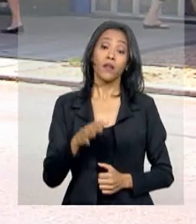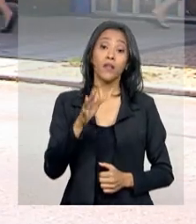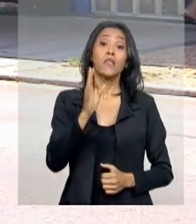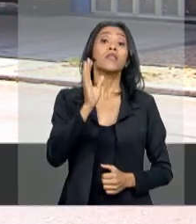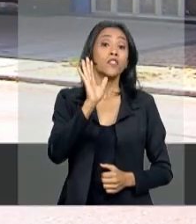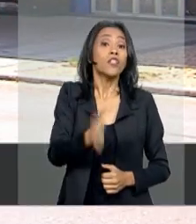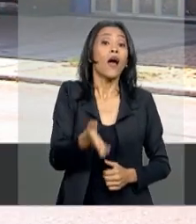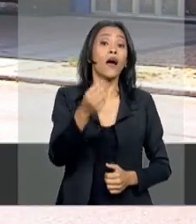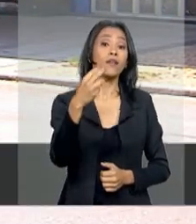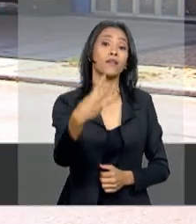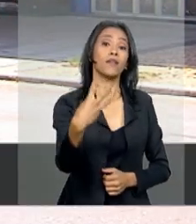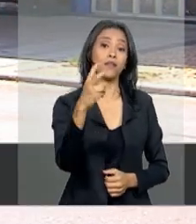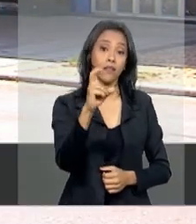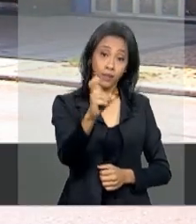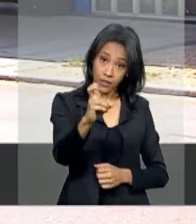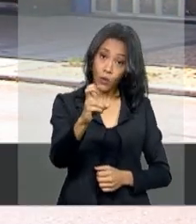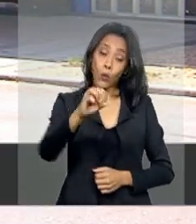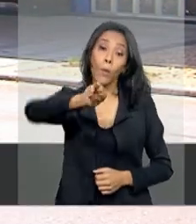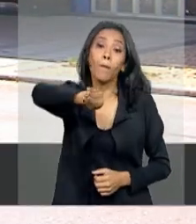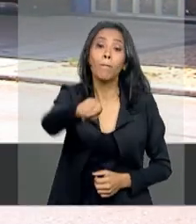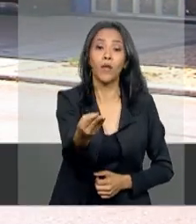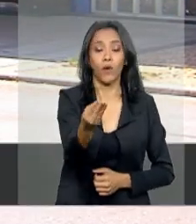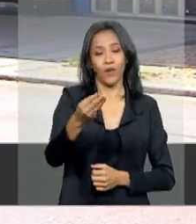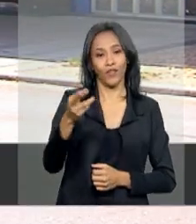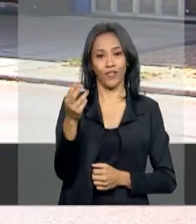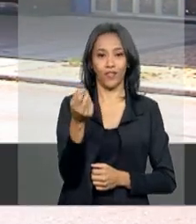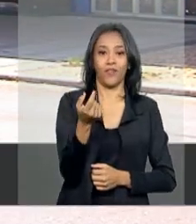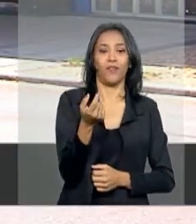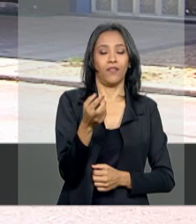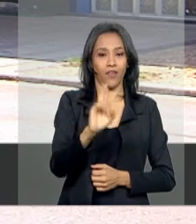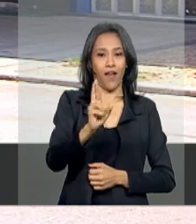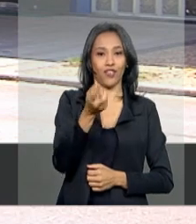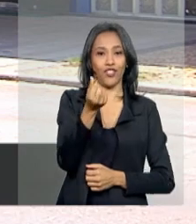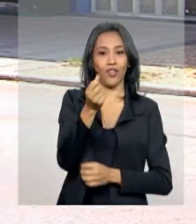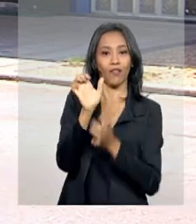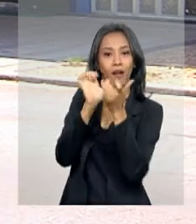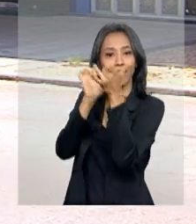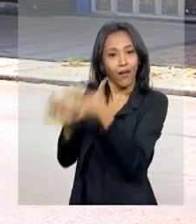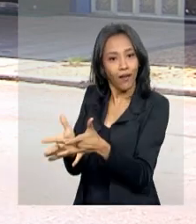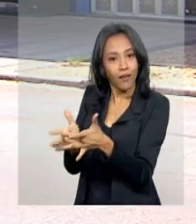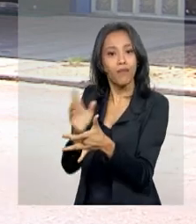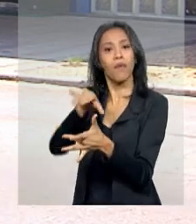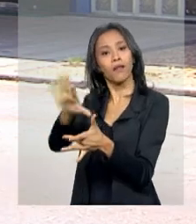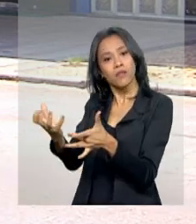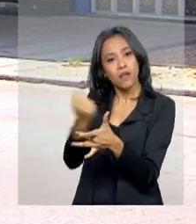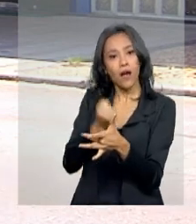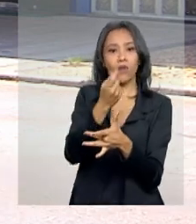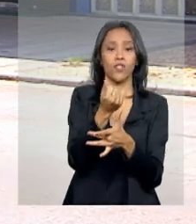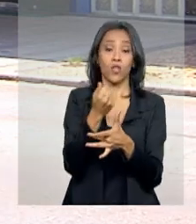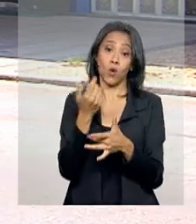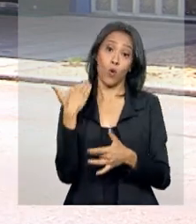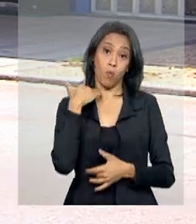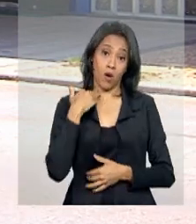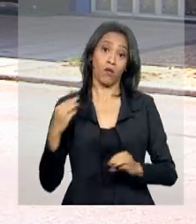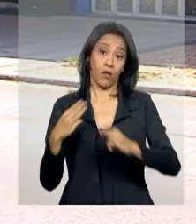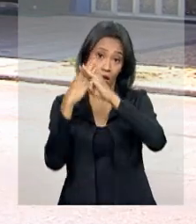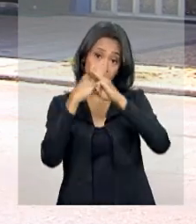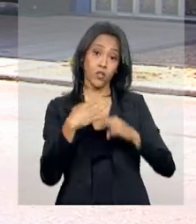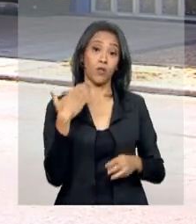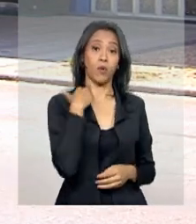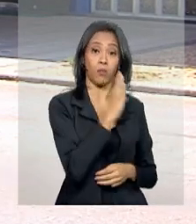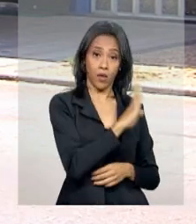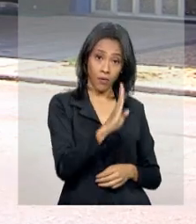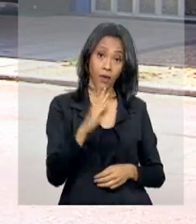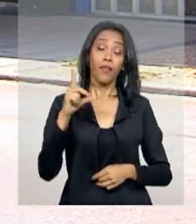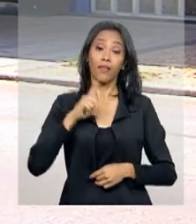35 bilhões de reais estão disponíveis para saque. As agências da Caixa e do Banco do Brasil funcionam hoje com